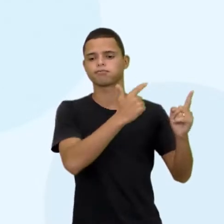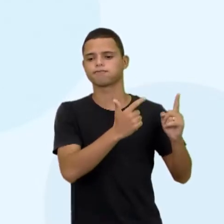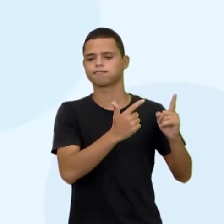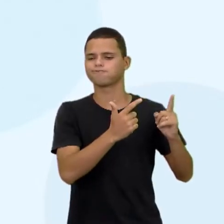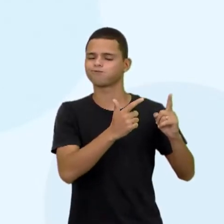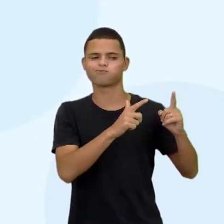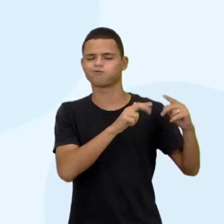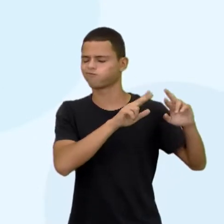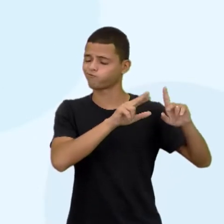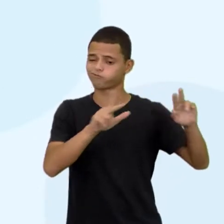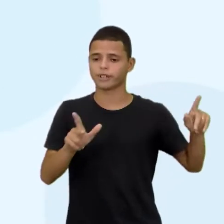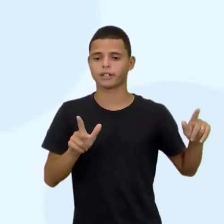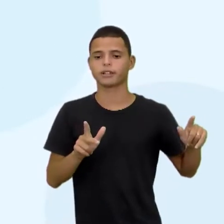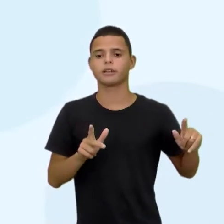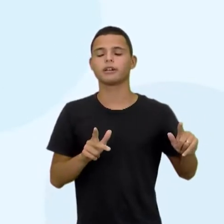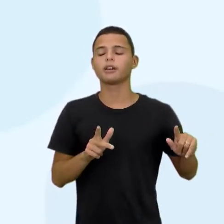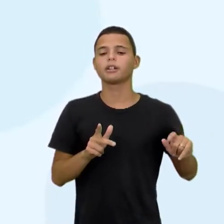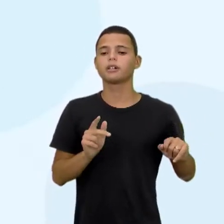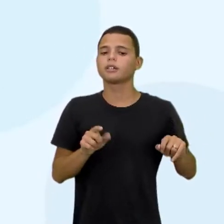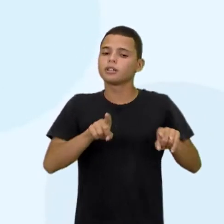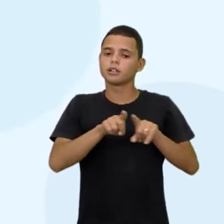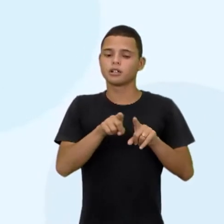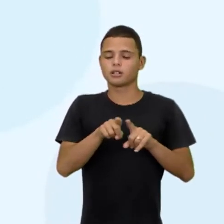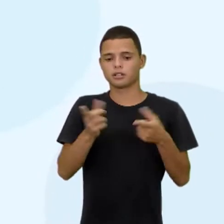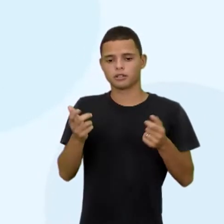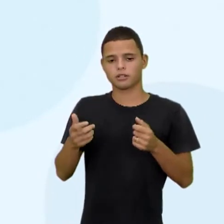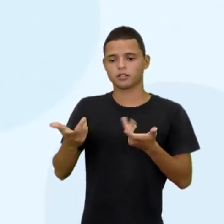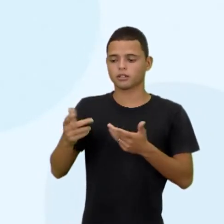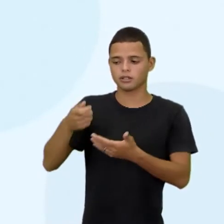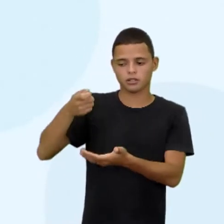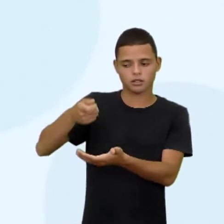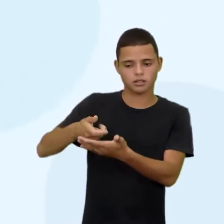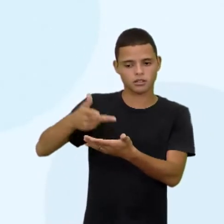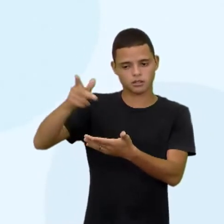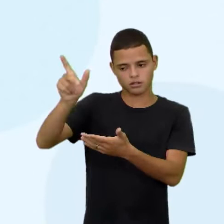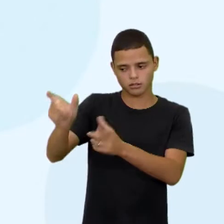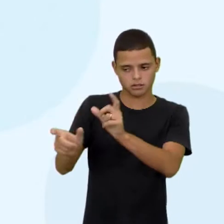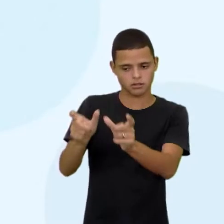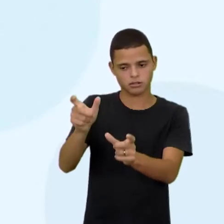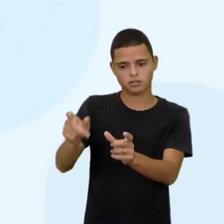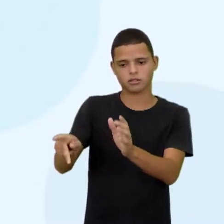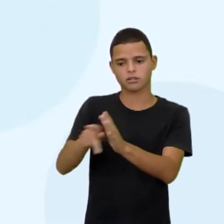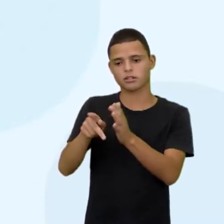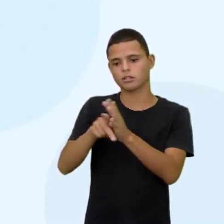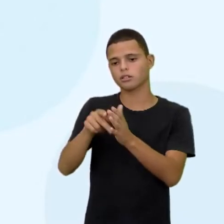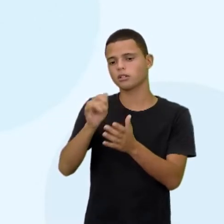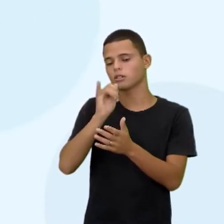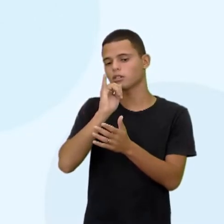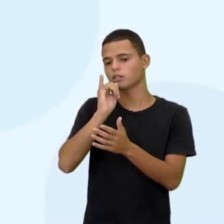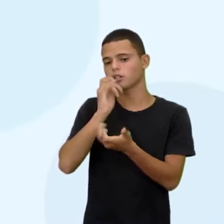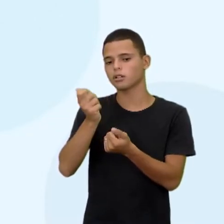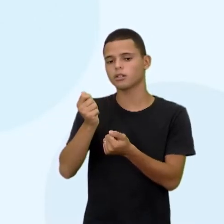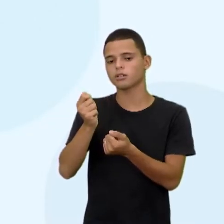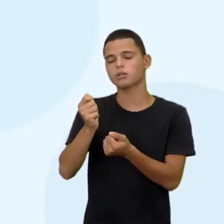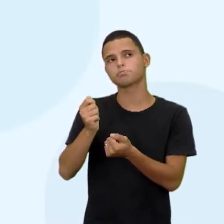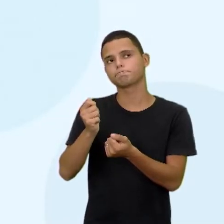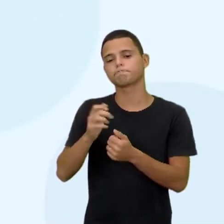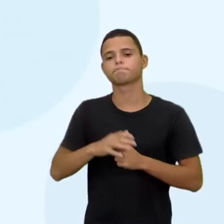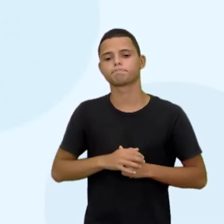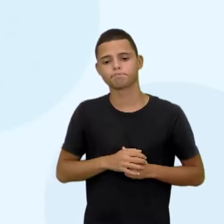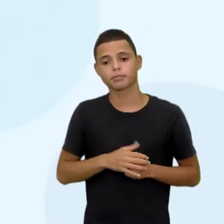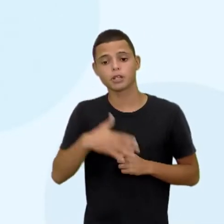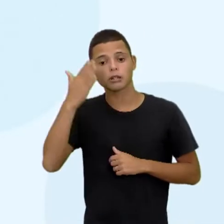Já o patrimônio cultural imaterial está relacionado aos elementos espirituais ou abstratos, por exemplo,